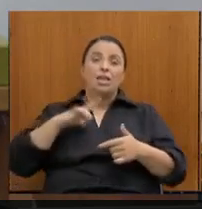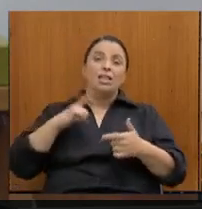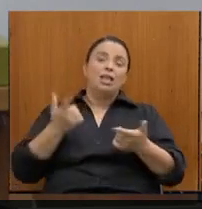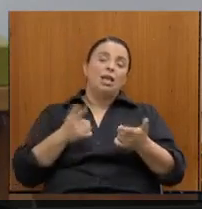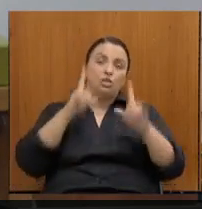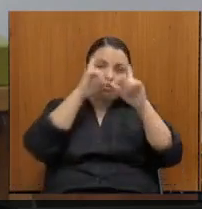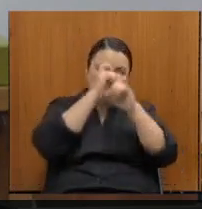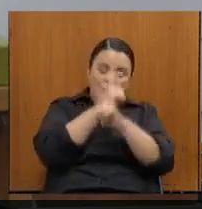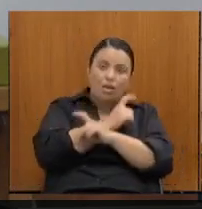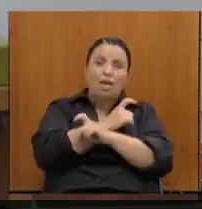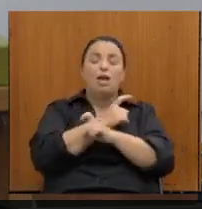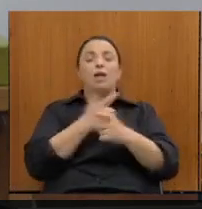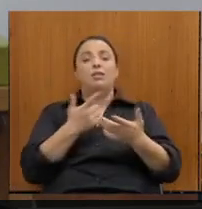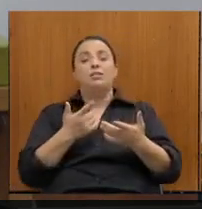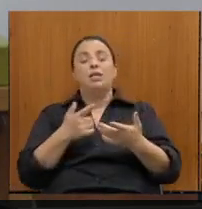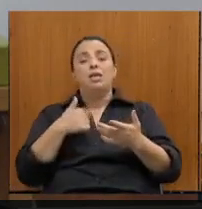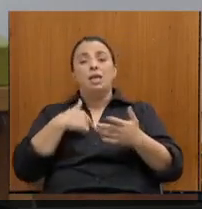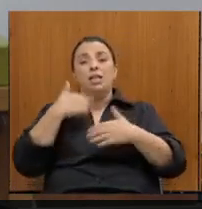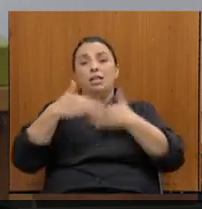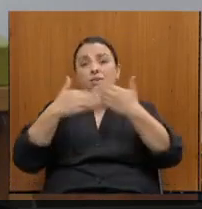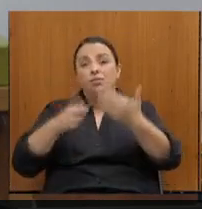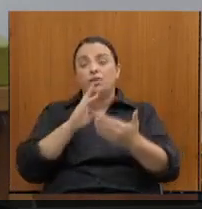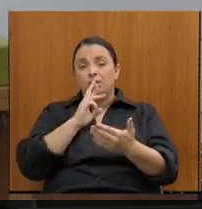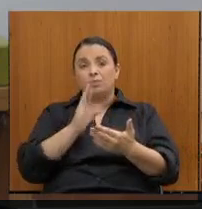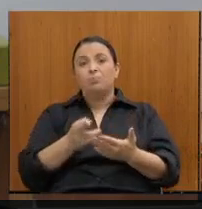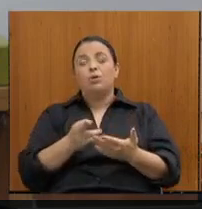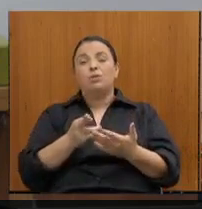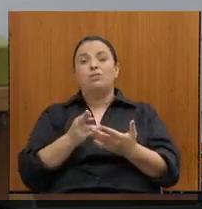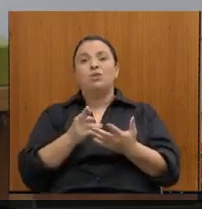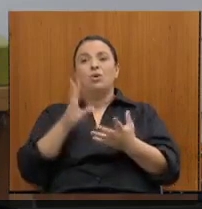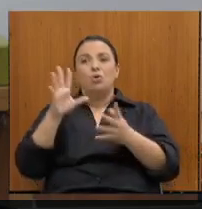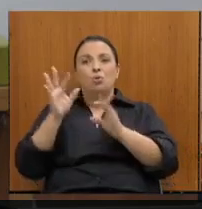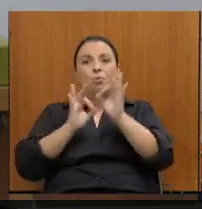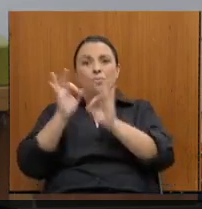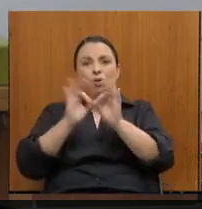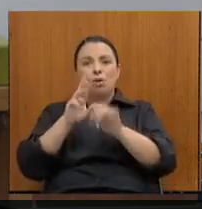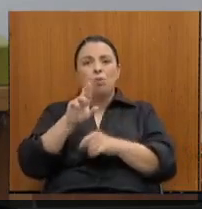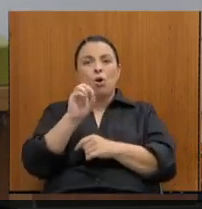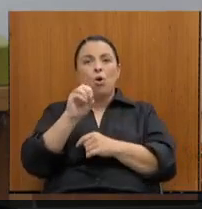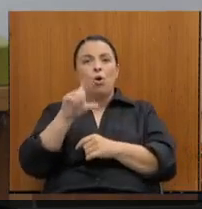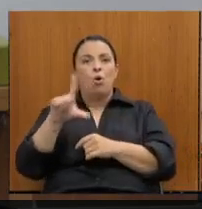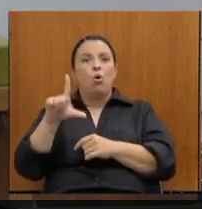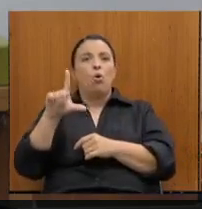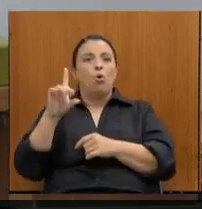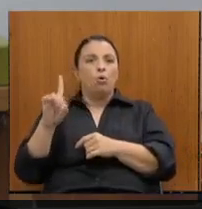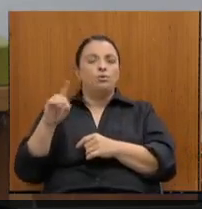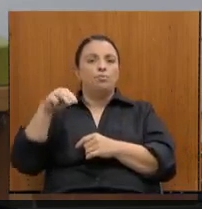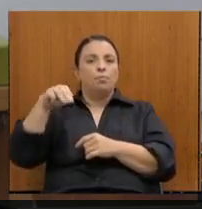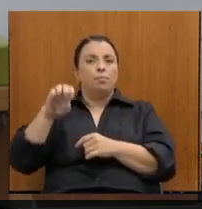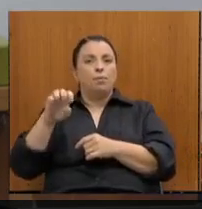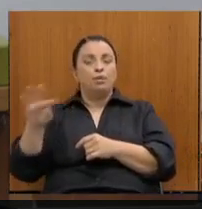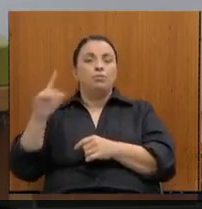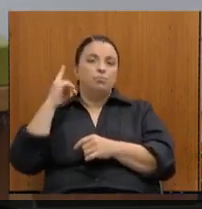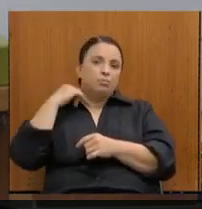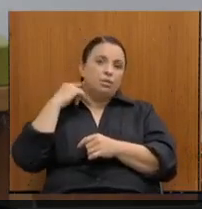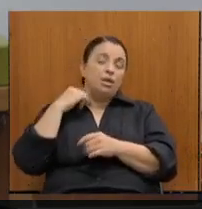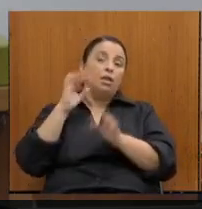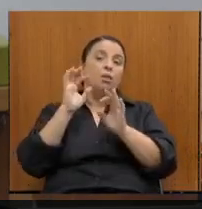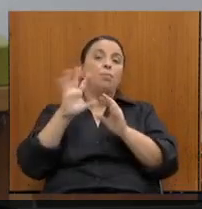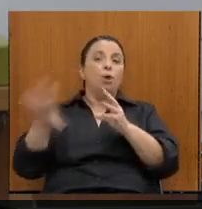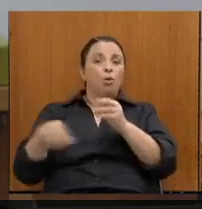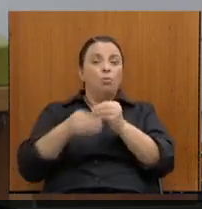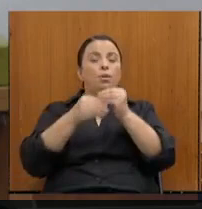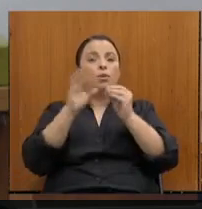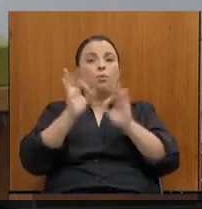desenvolver todas as respostas para isso em cima de um roadmap mineiro complementar ao plano nacional de hidrogênio o próximo por